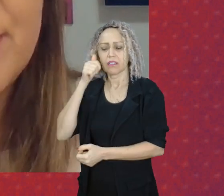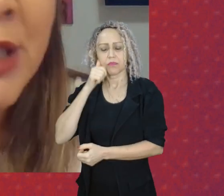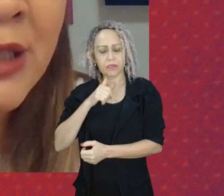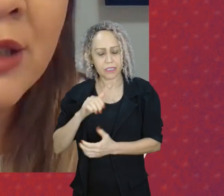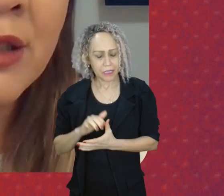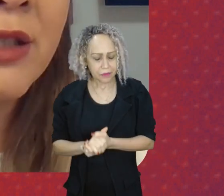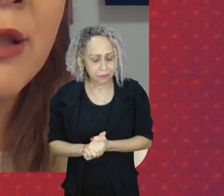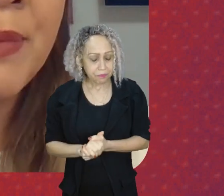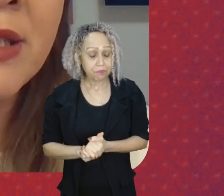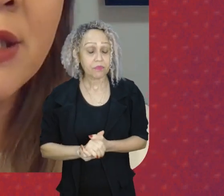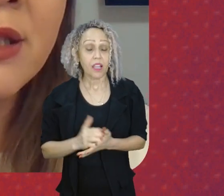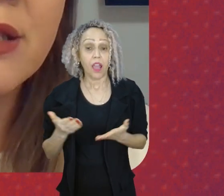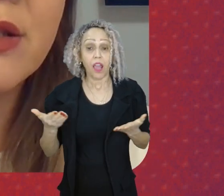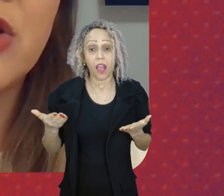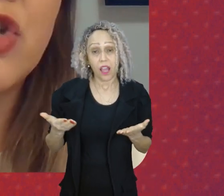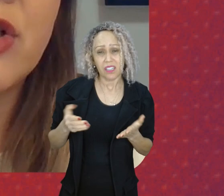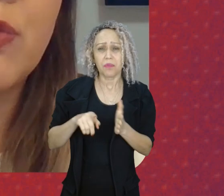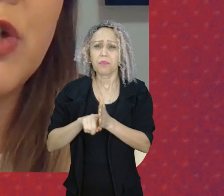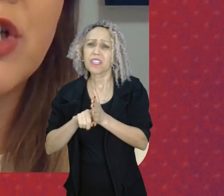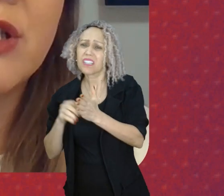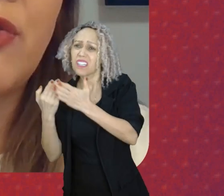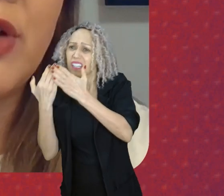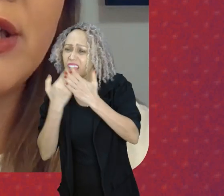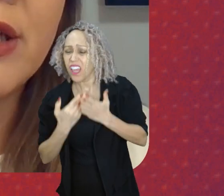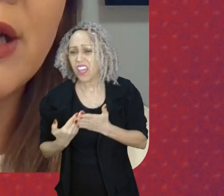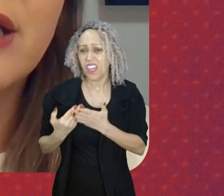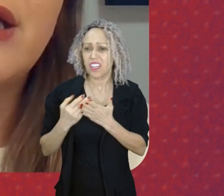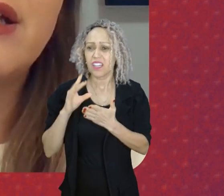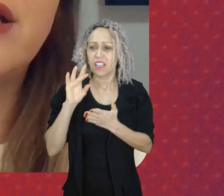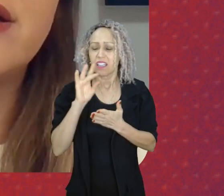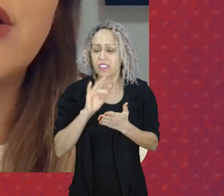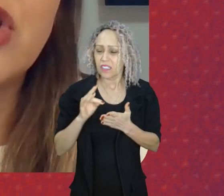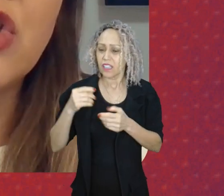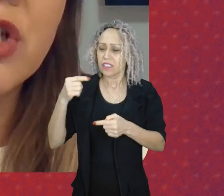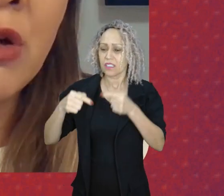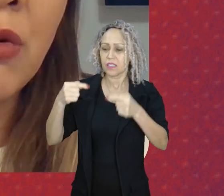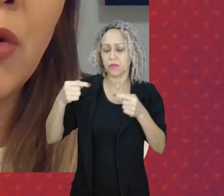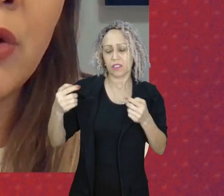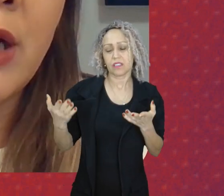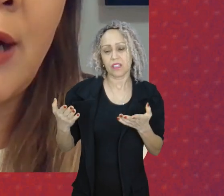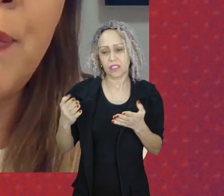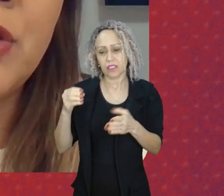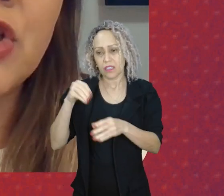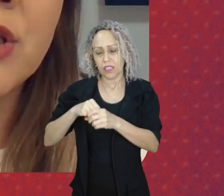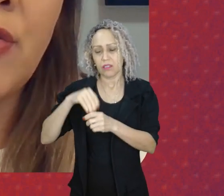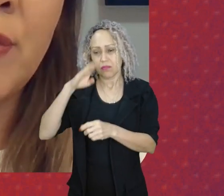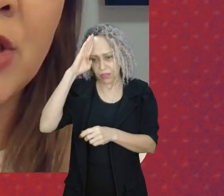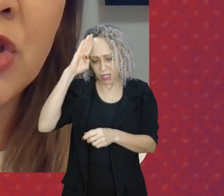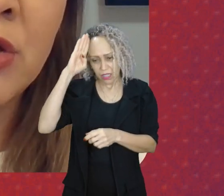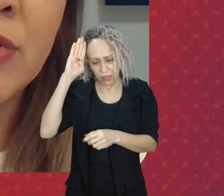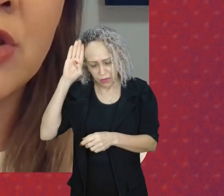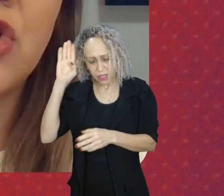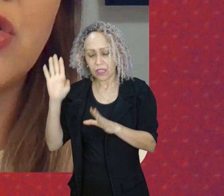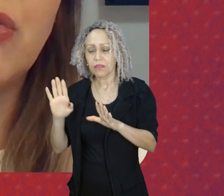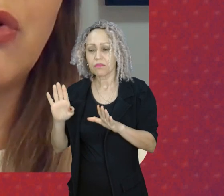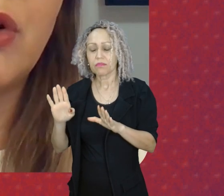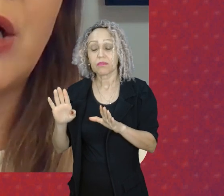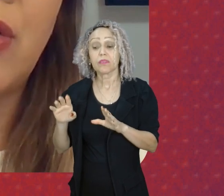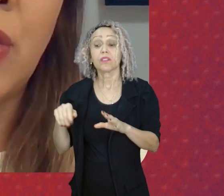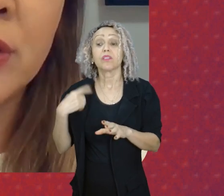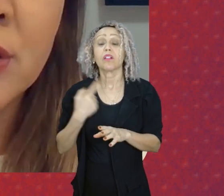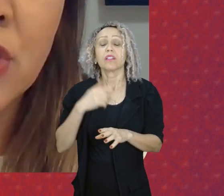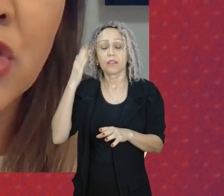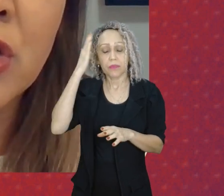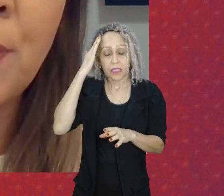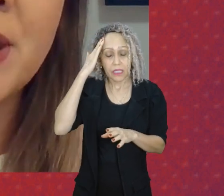na academia, na pesquisa, cientistas políticas defendem, que se a gente não colocar políticas afirmativas, se a gente não